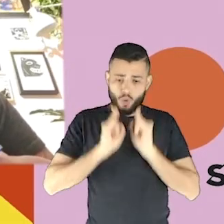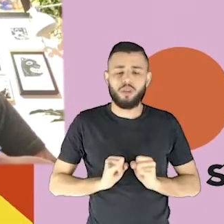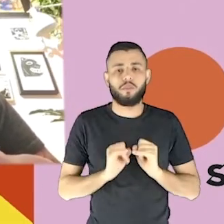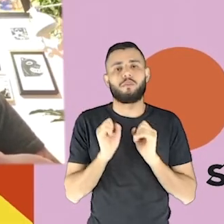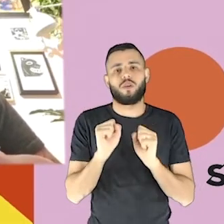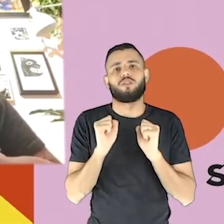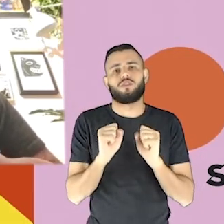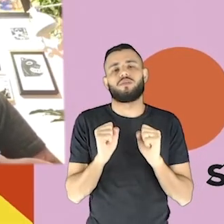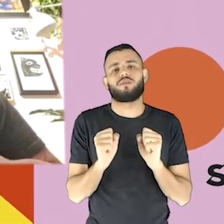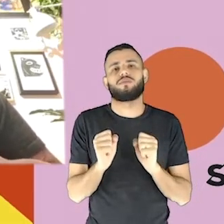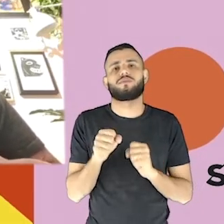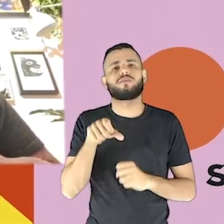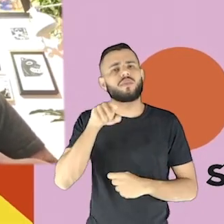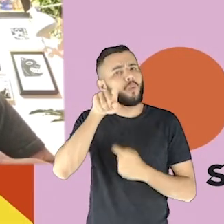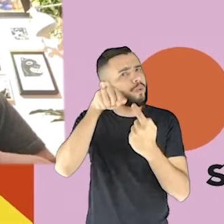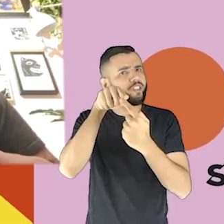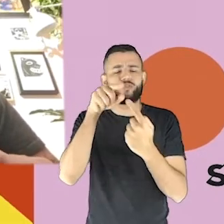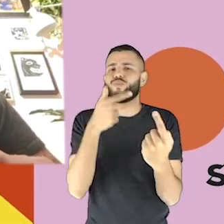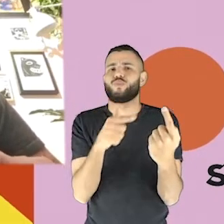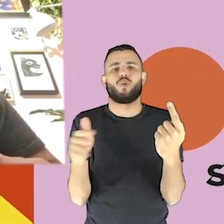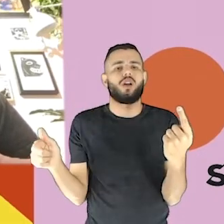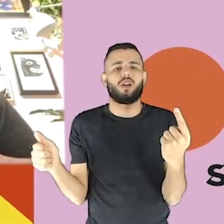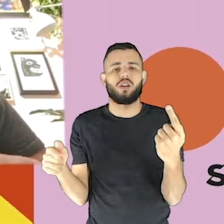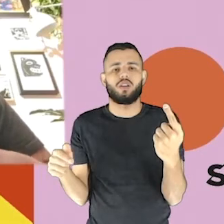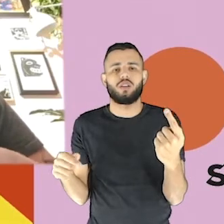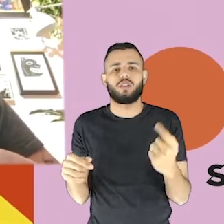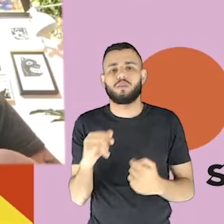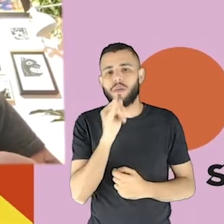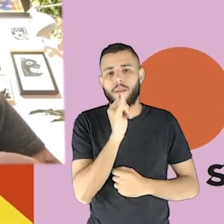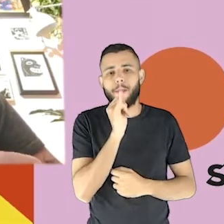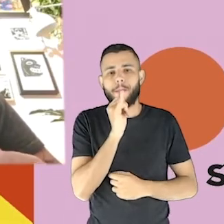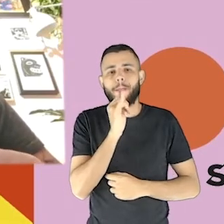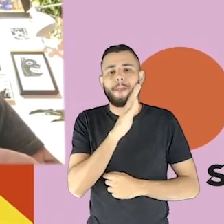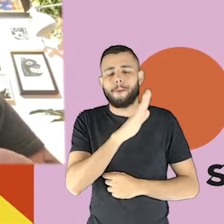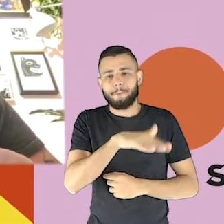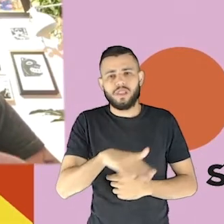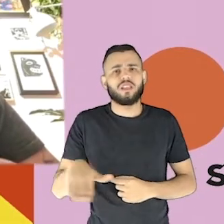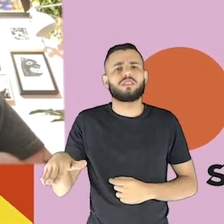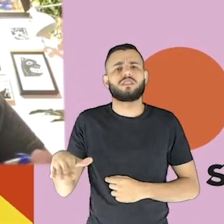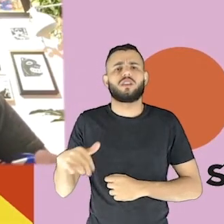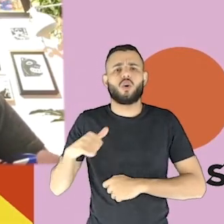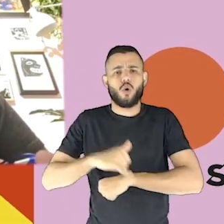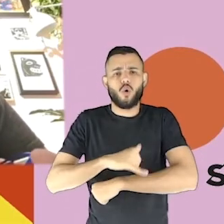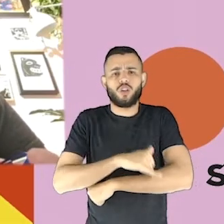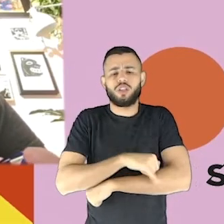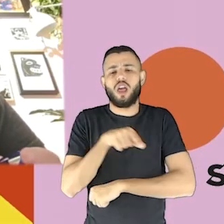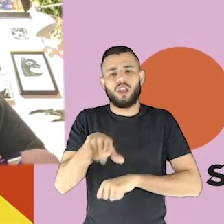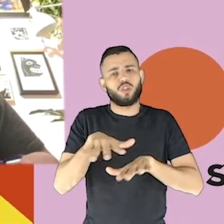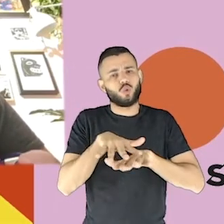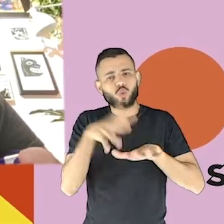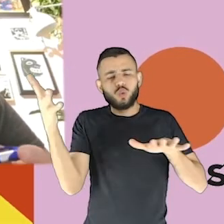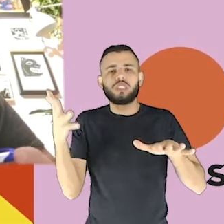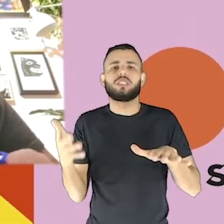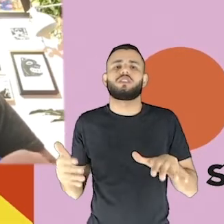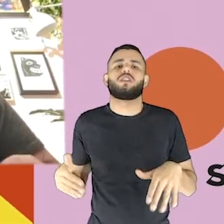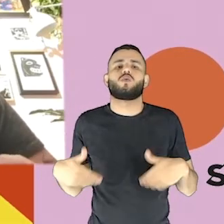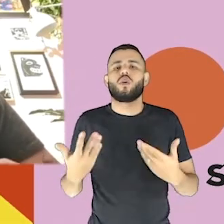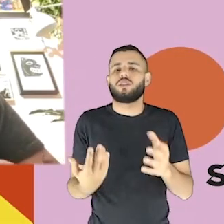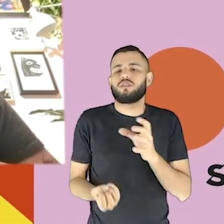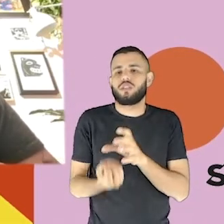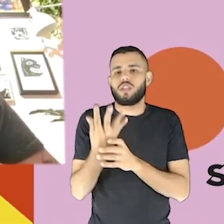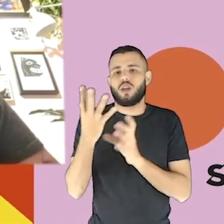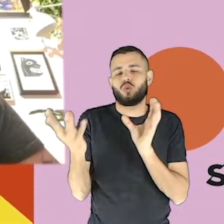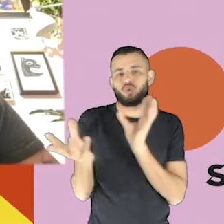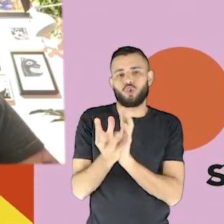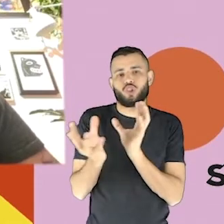E esse não é o intuito, né, gente? Então, desde a criança gorda, né? Que é isso que o Cris falou, que ela é excluída na hora de